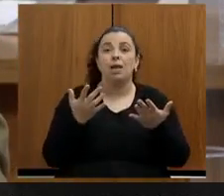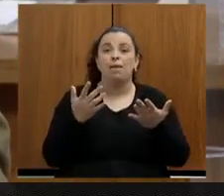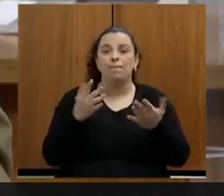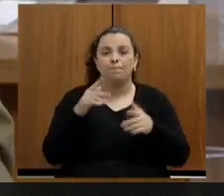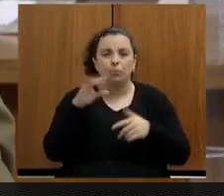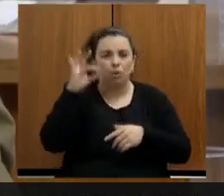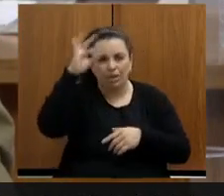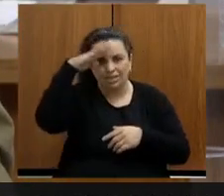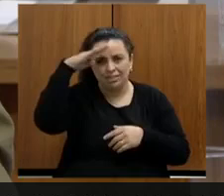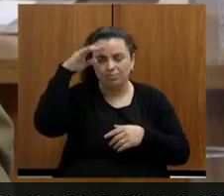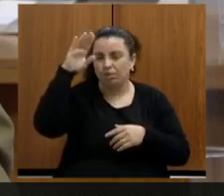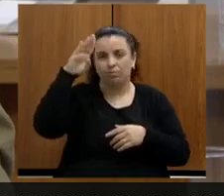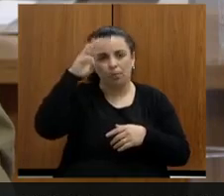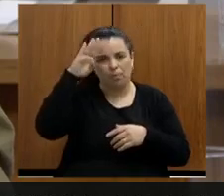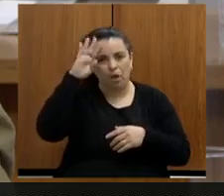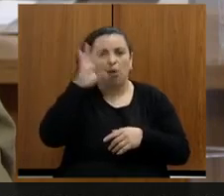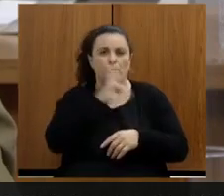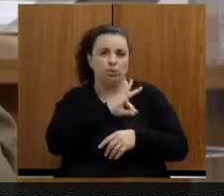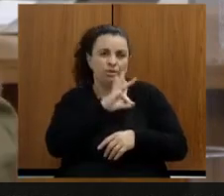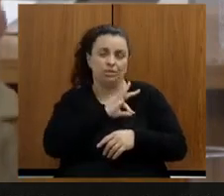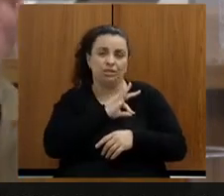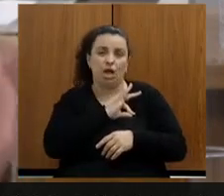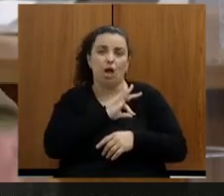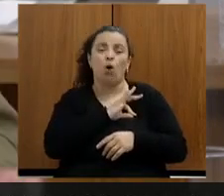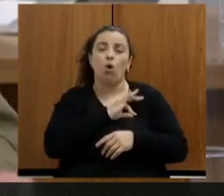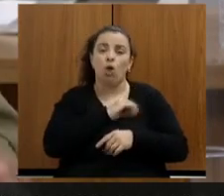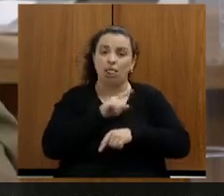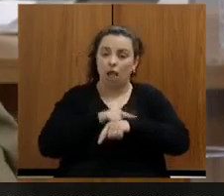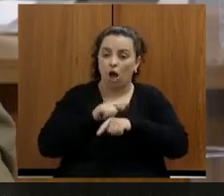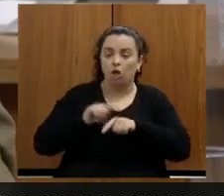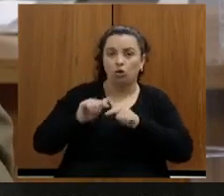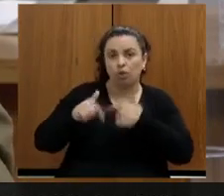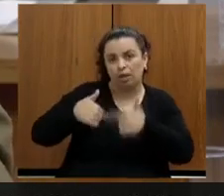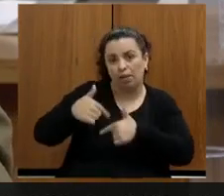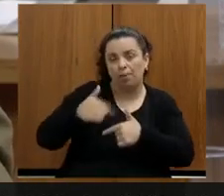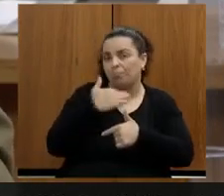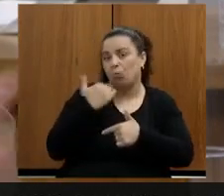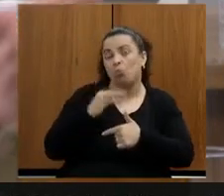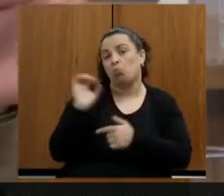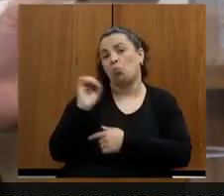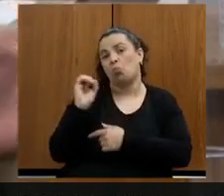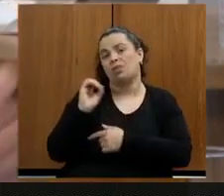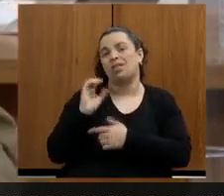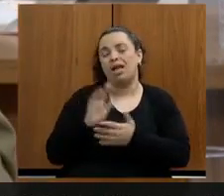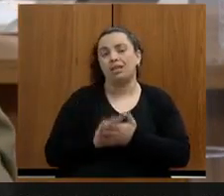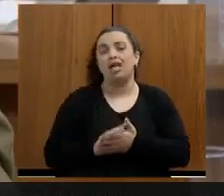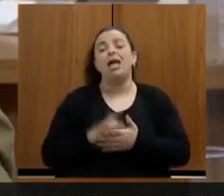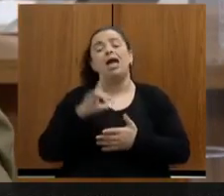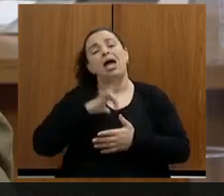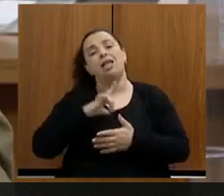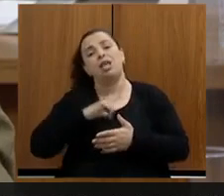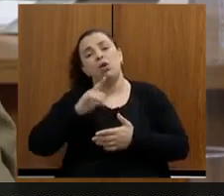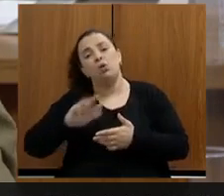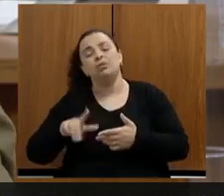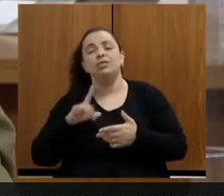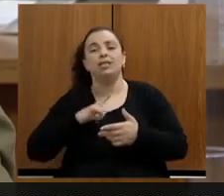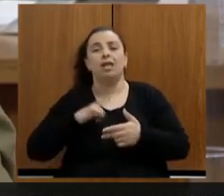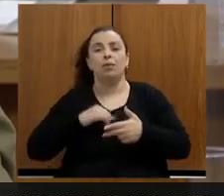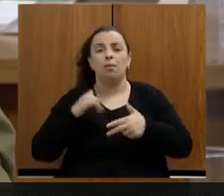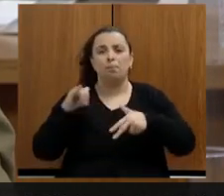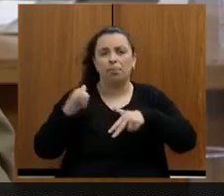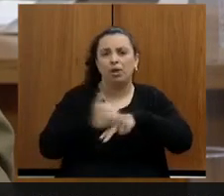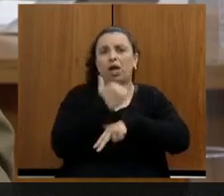policial militar em combate aí tem alguns outras questões aqui de policial ferido eu vou passar aqui para o senhor